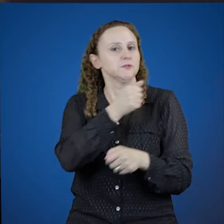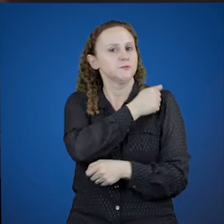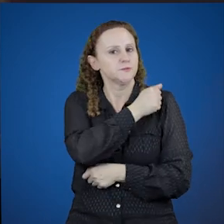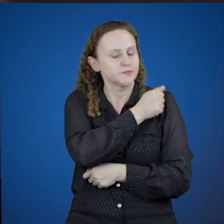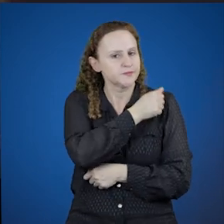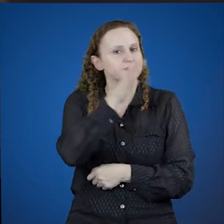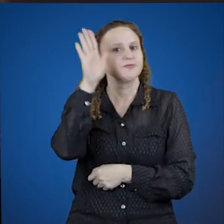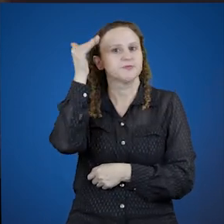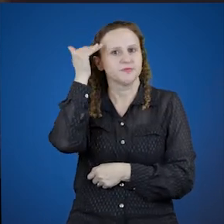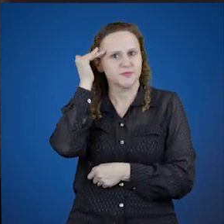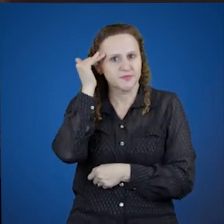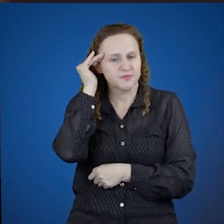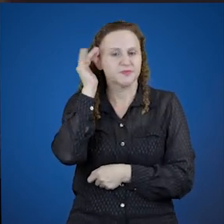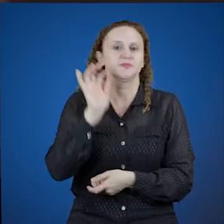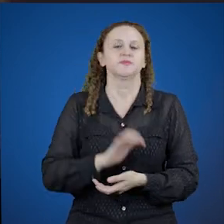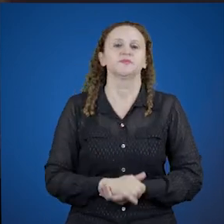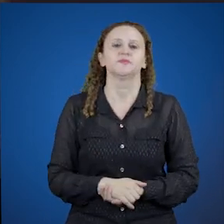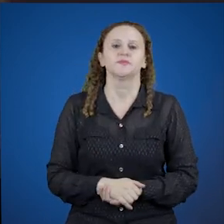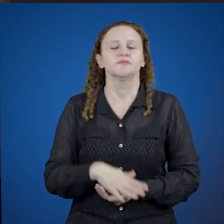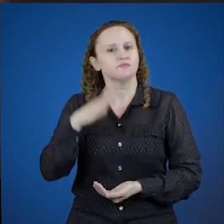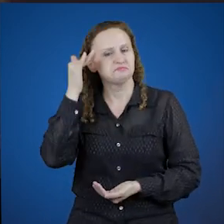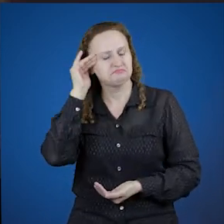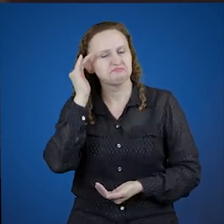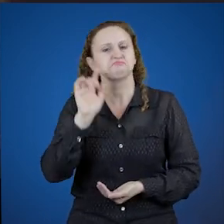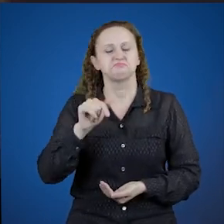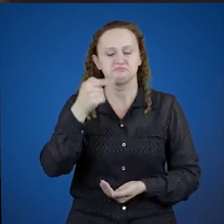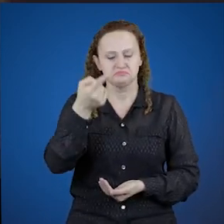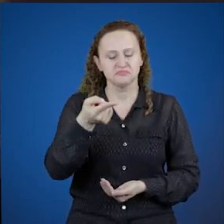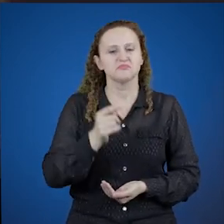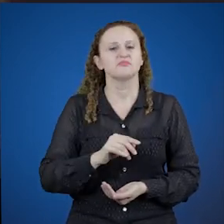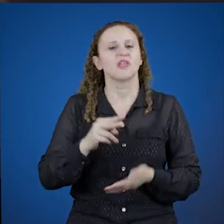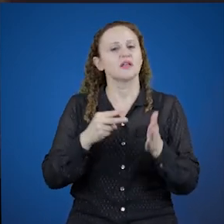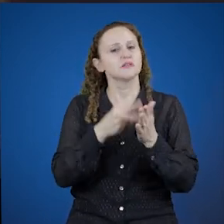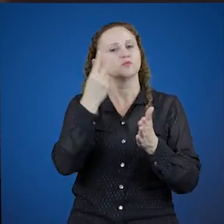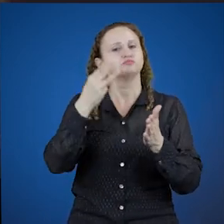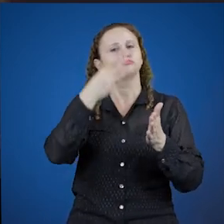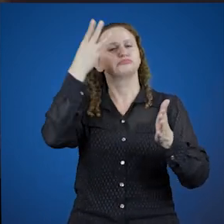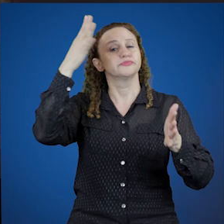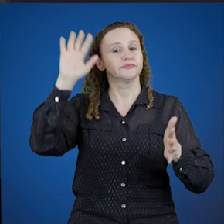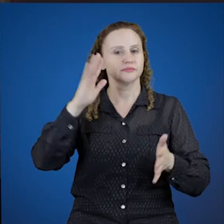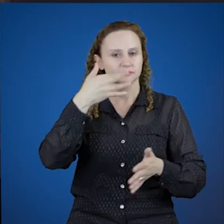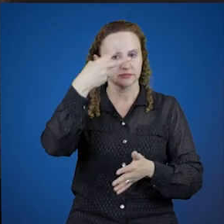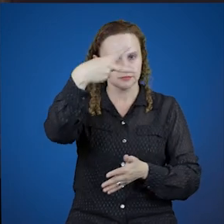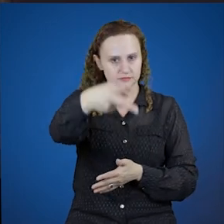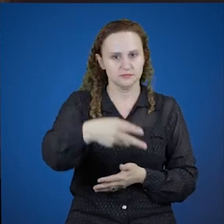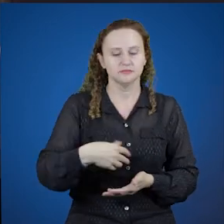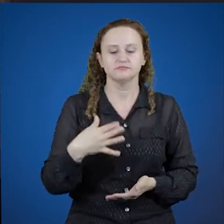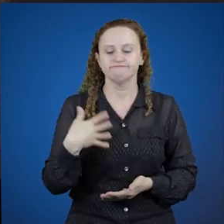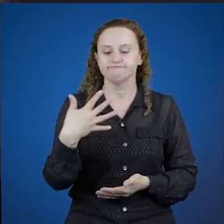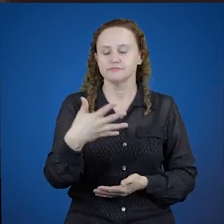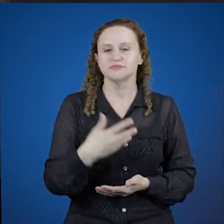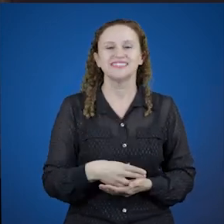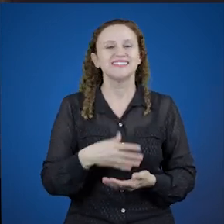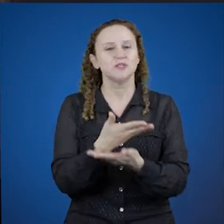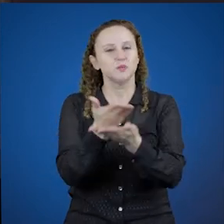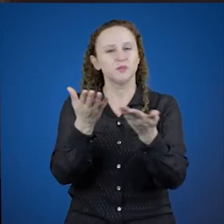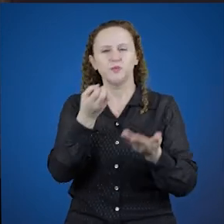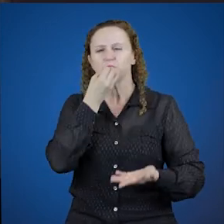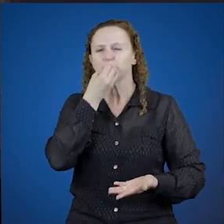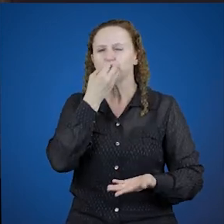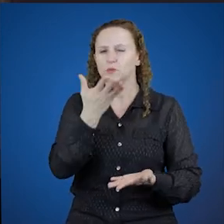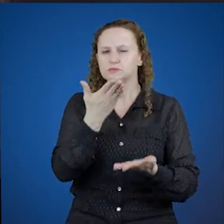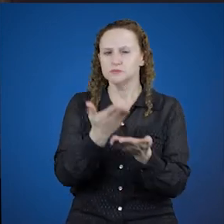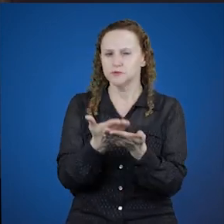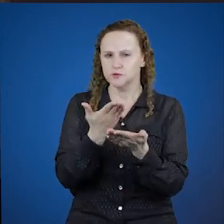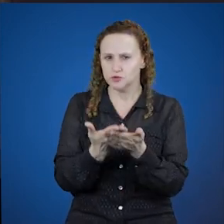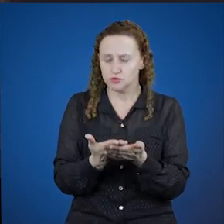entenda bem a primeira declinação para que ele entenda depois a segunda declinação então Desejo